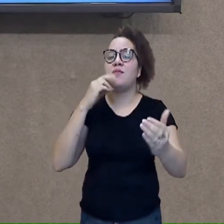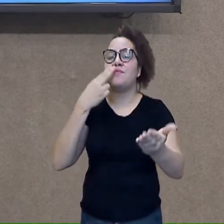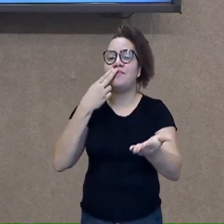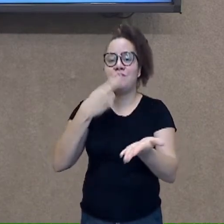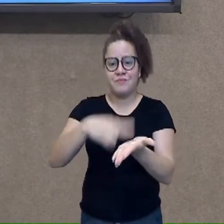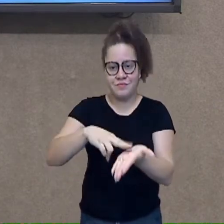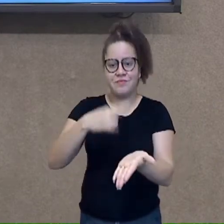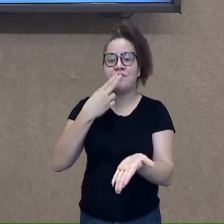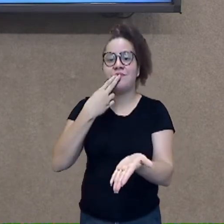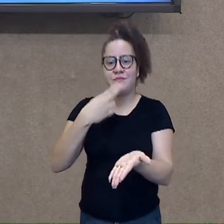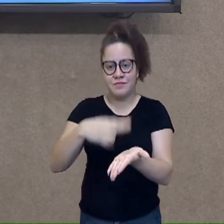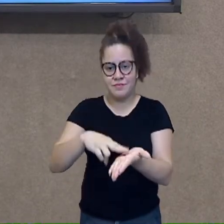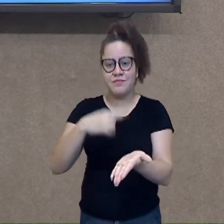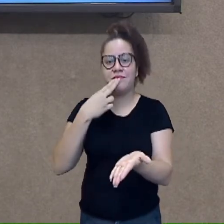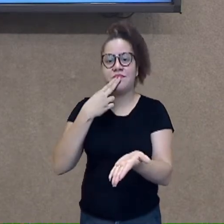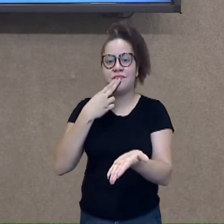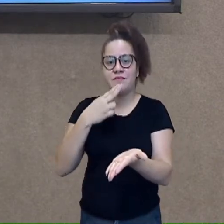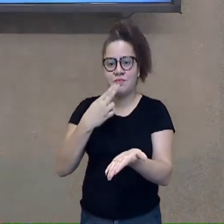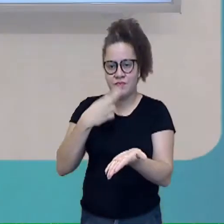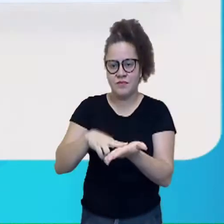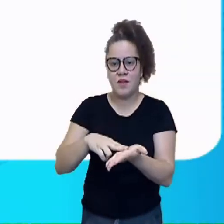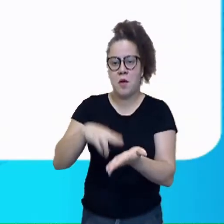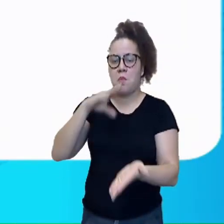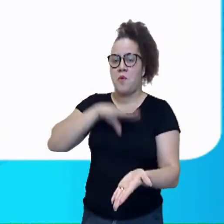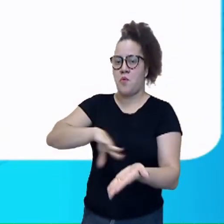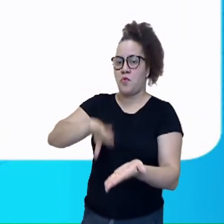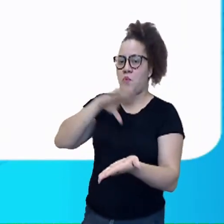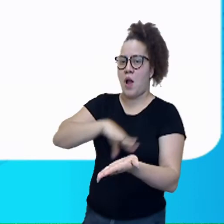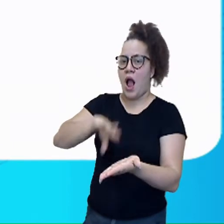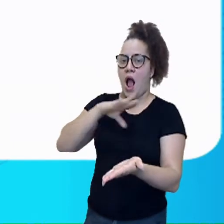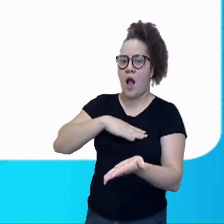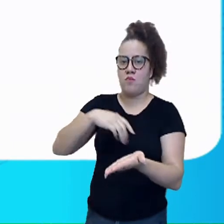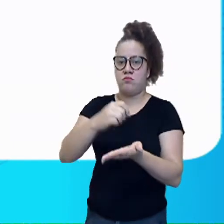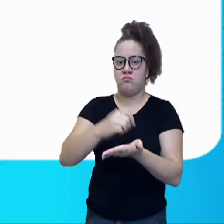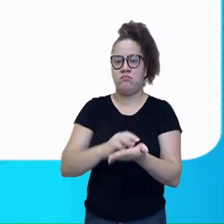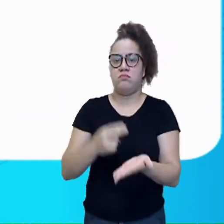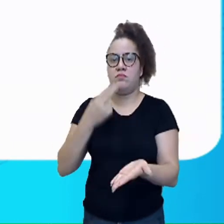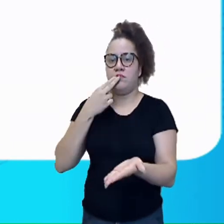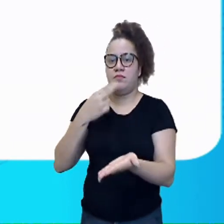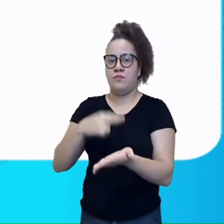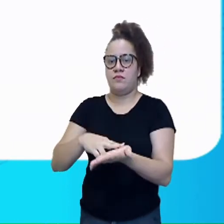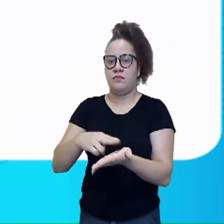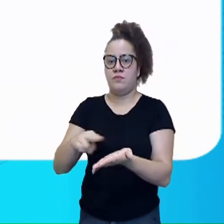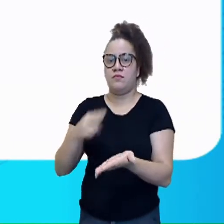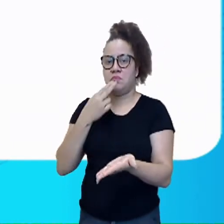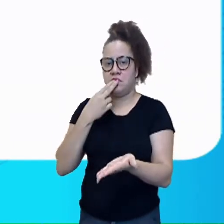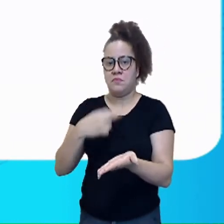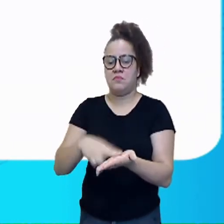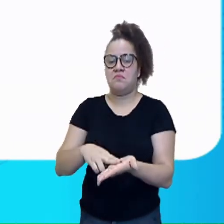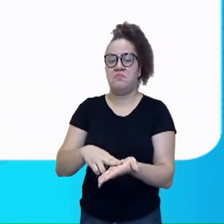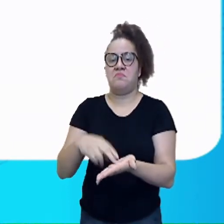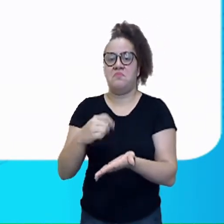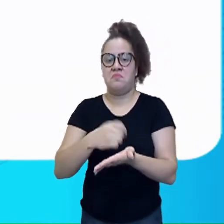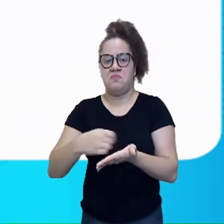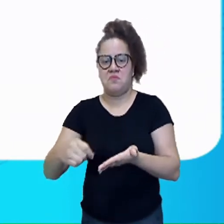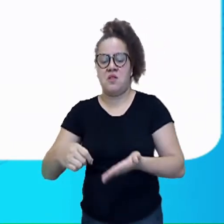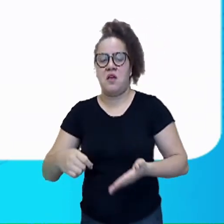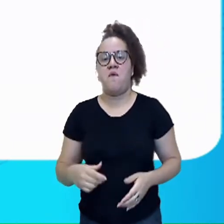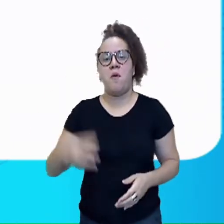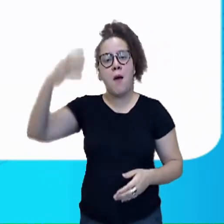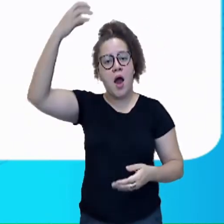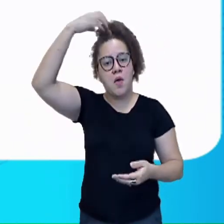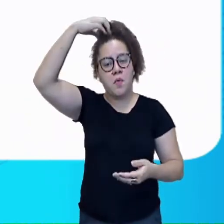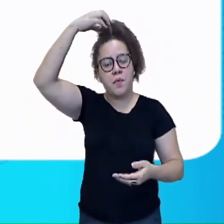A carta. Então, ele envia para Portugal uma carta relatando tudo isso para o seu rei. E